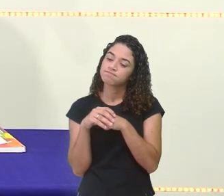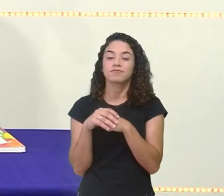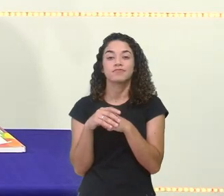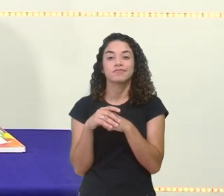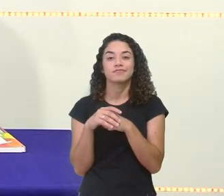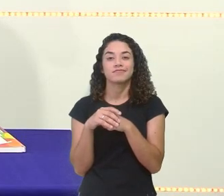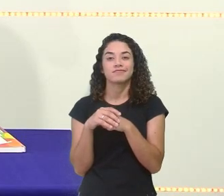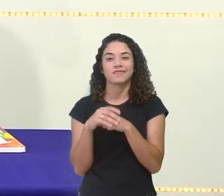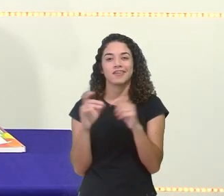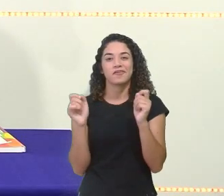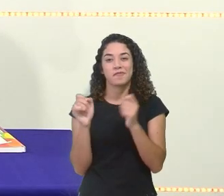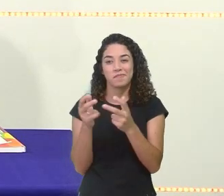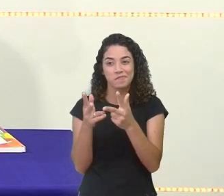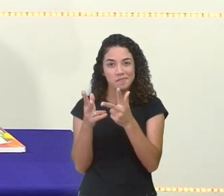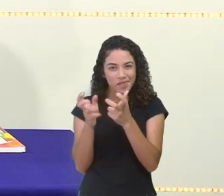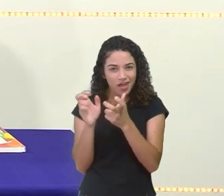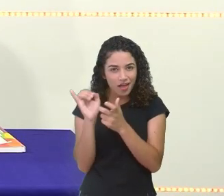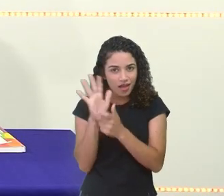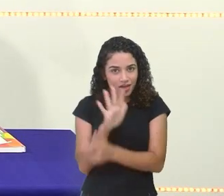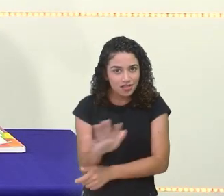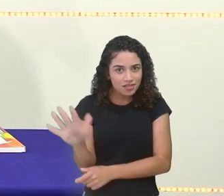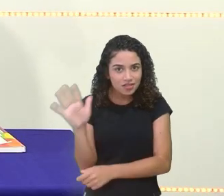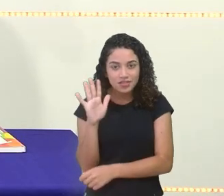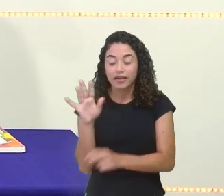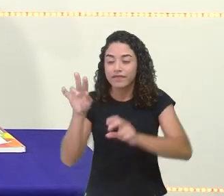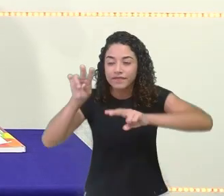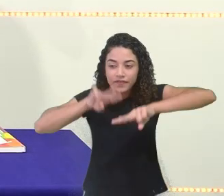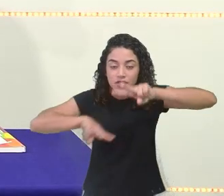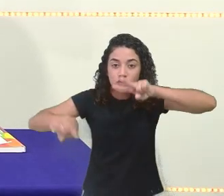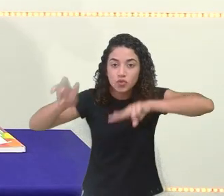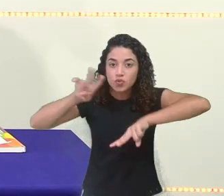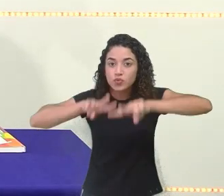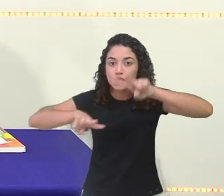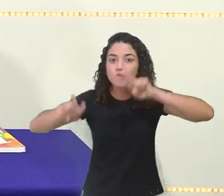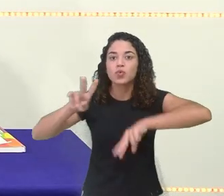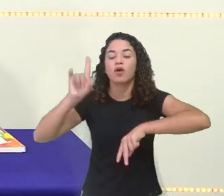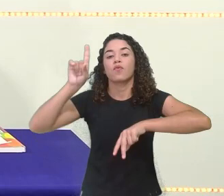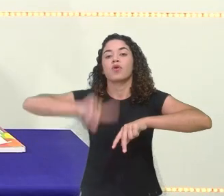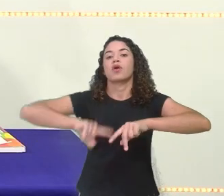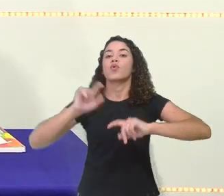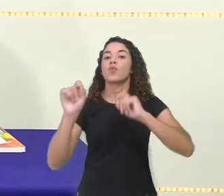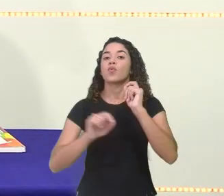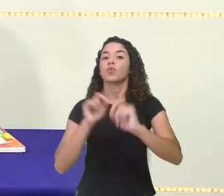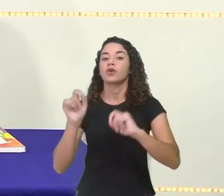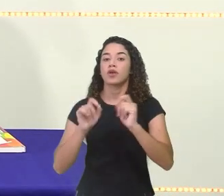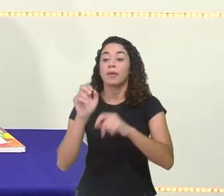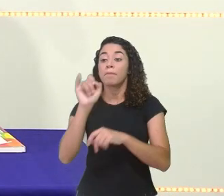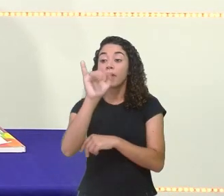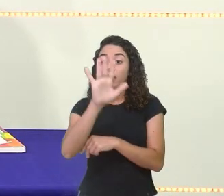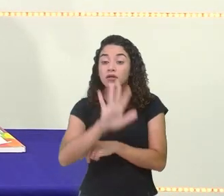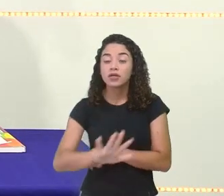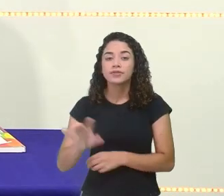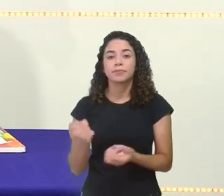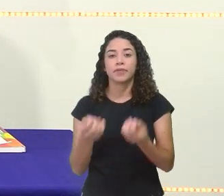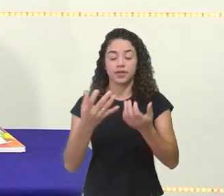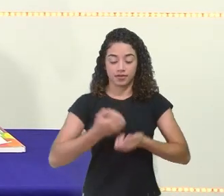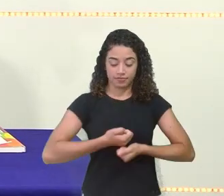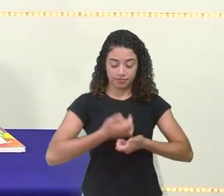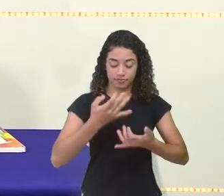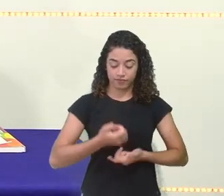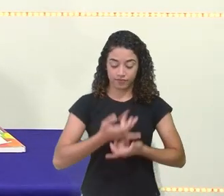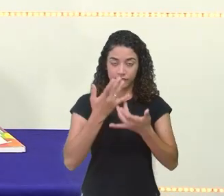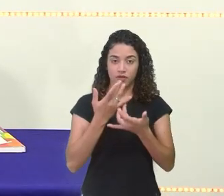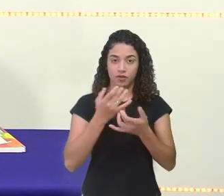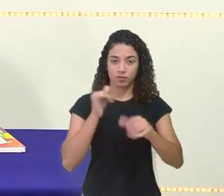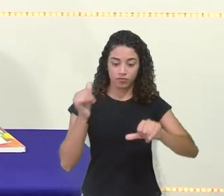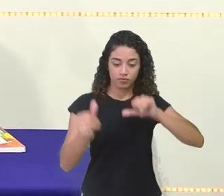a exploração aí no poema visual é justamente o visual, para tornar esse poema